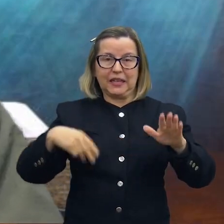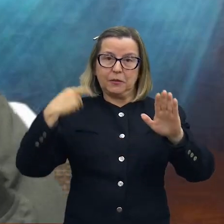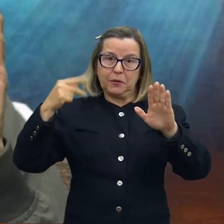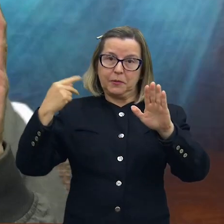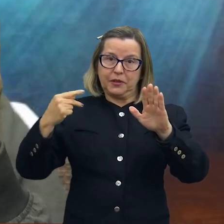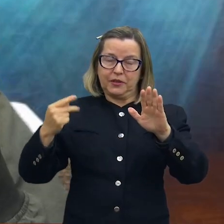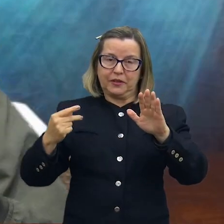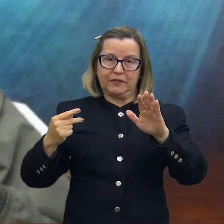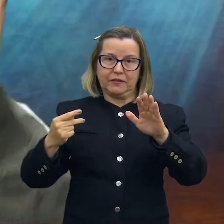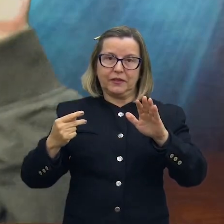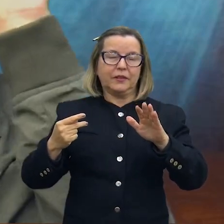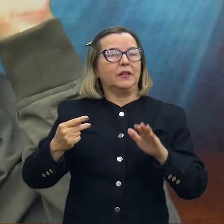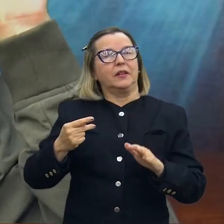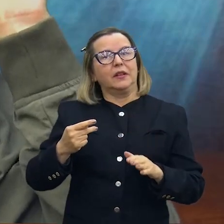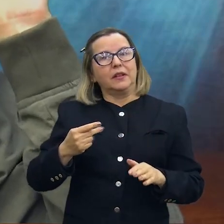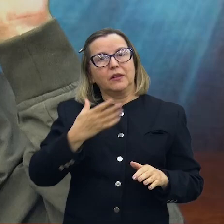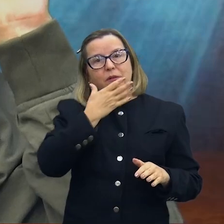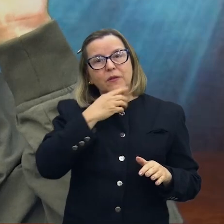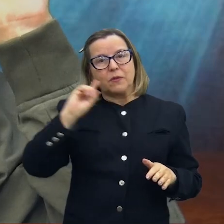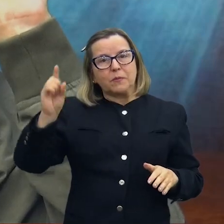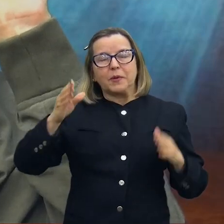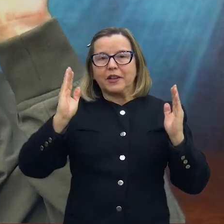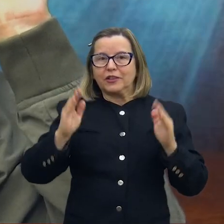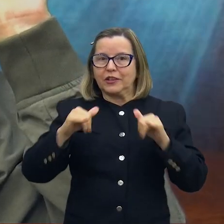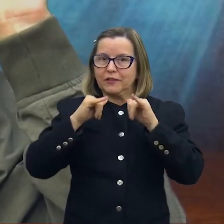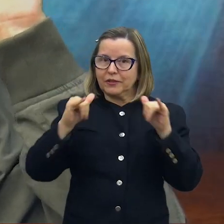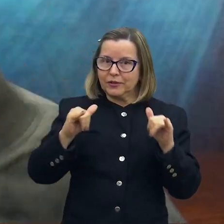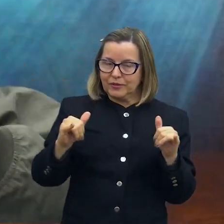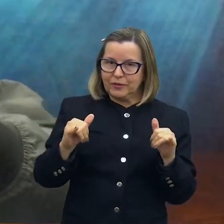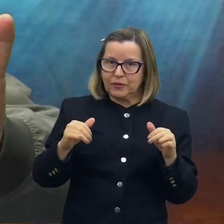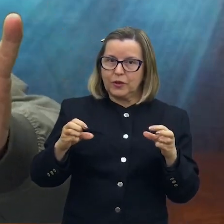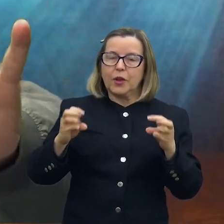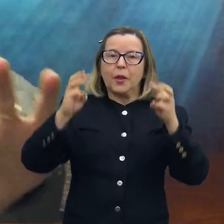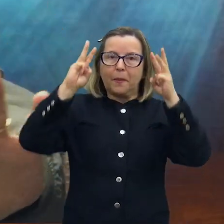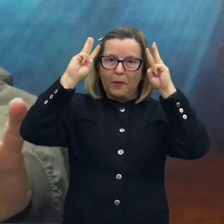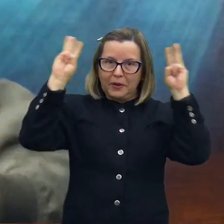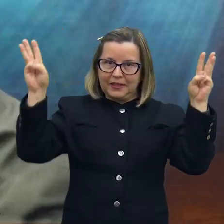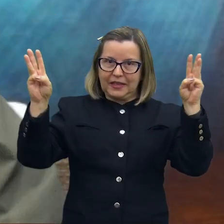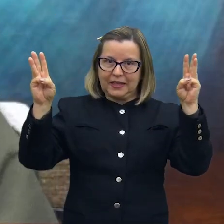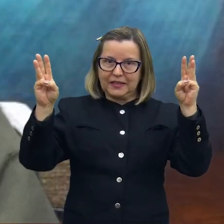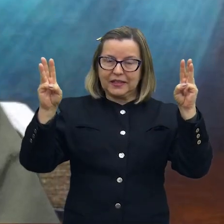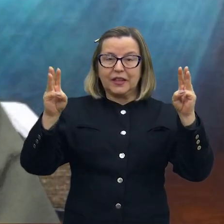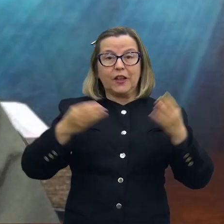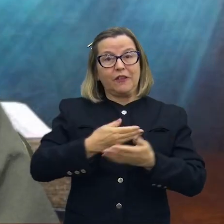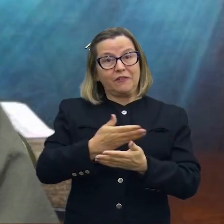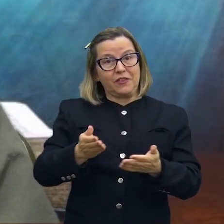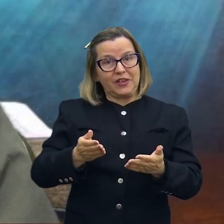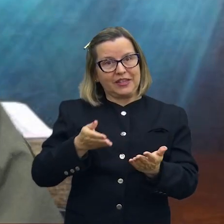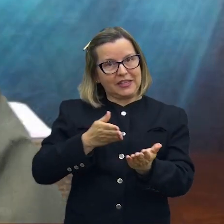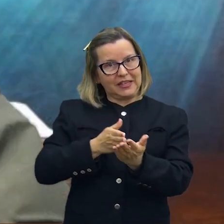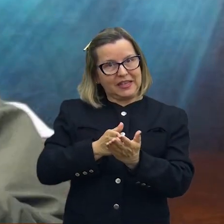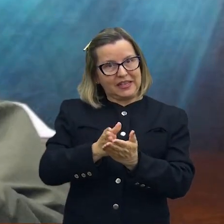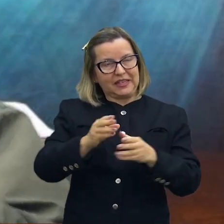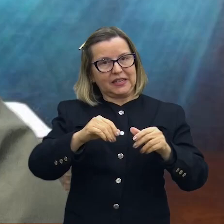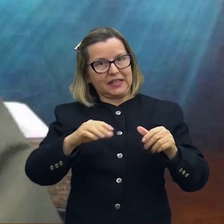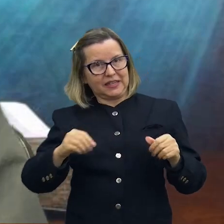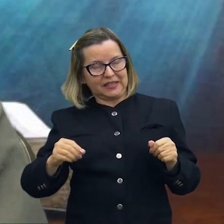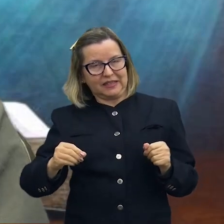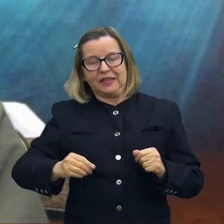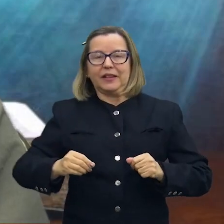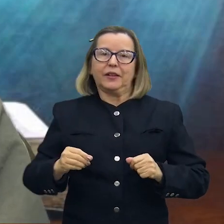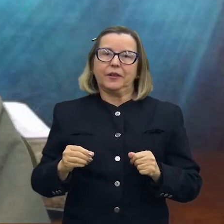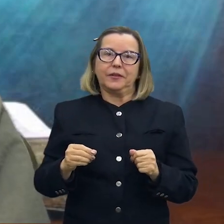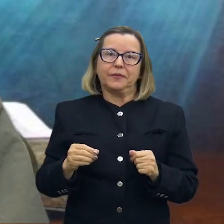Moisés, falou assim, olha, você vai entrar nessa terra aí, só que eu vou dizer uma coisa para você. Você pode emprestar a